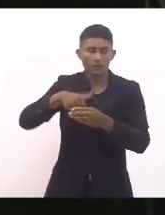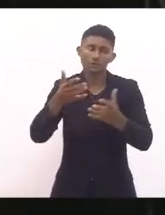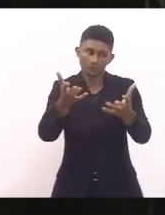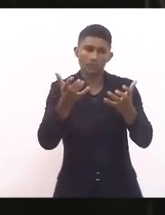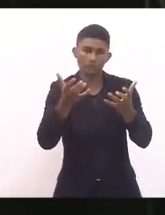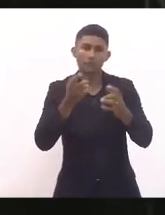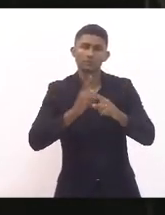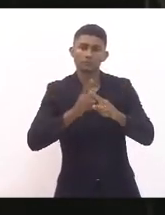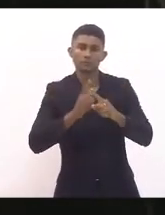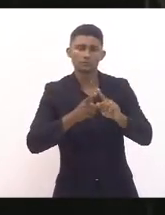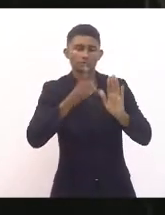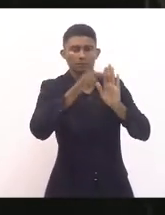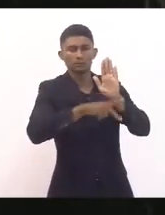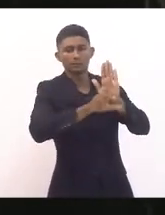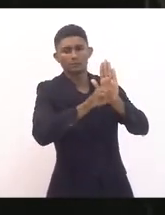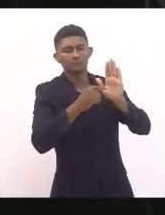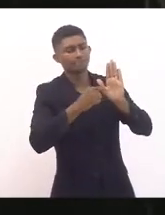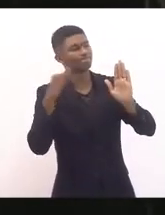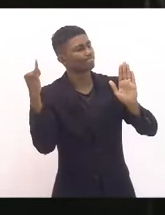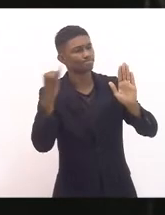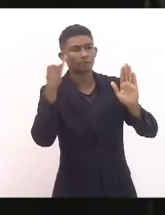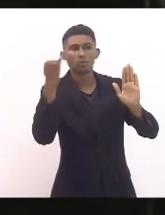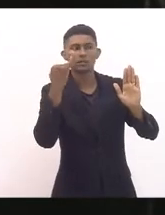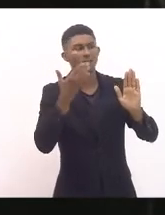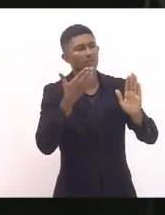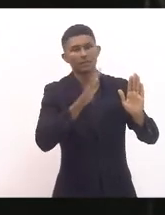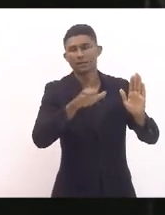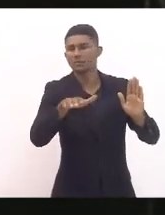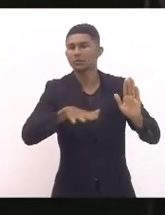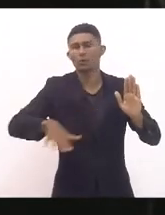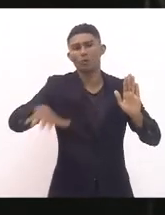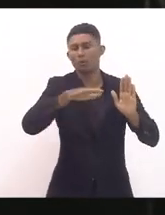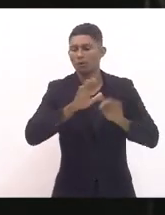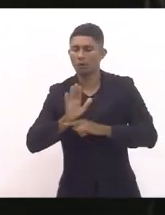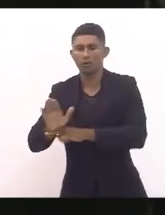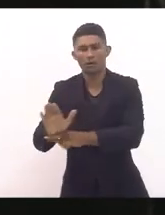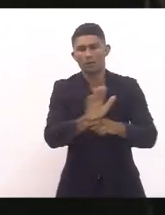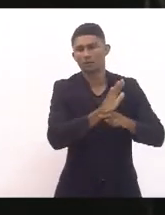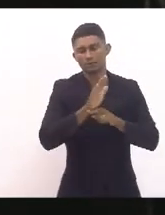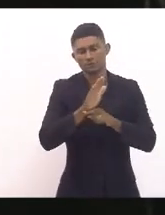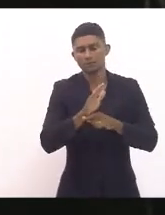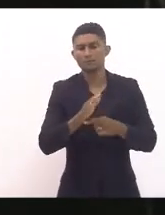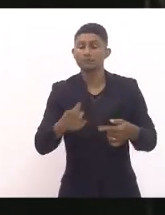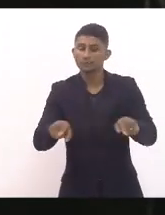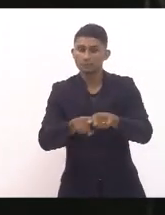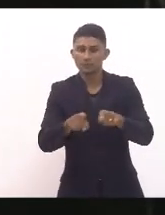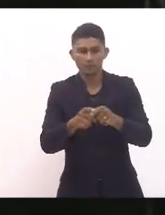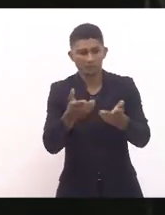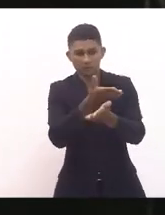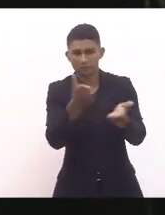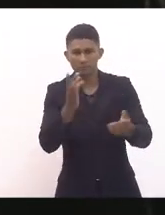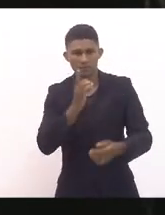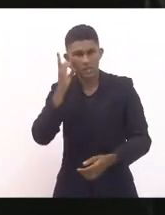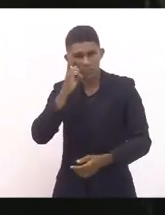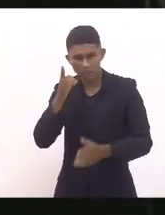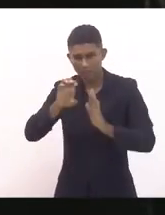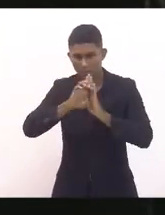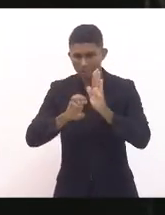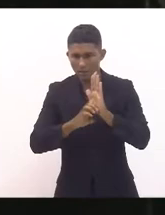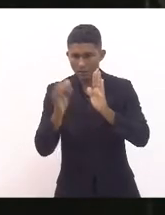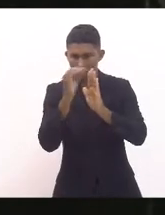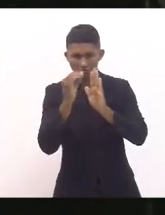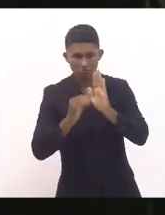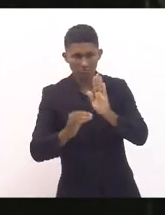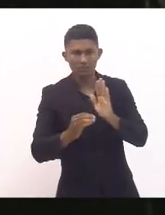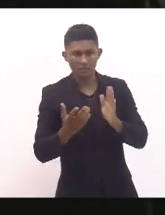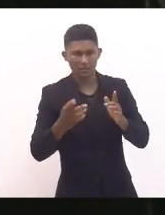que ele tem, principalmente para as nossas crianças. E, ao mesmo tempo, dizer aos nobres deputados que apresentaram emendas, que não é dessa forma que a gente